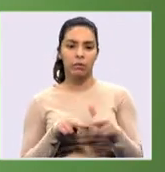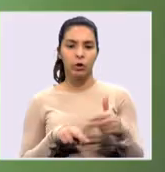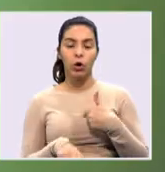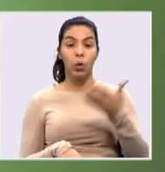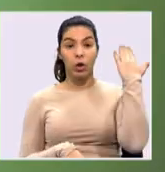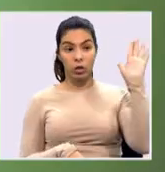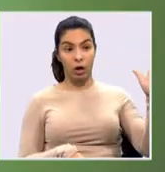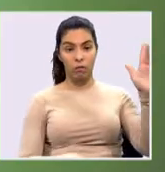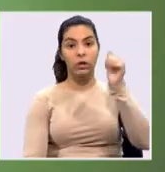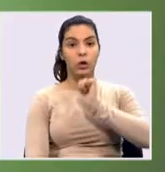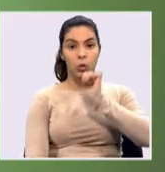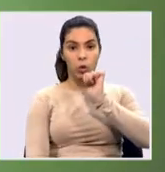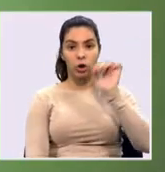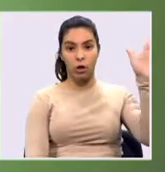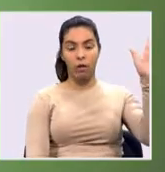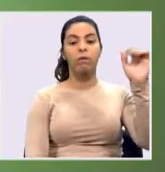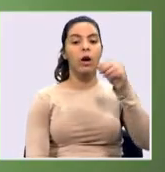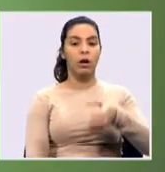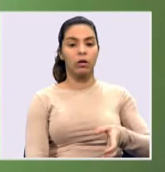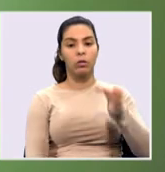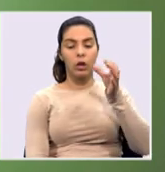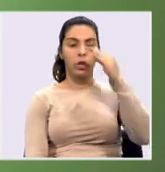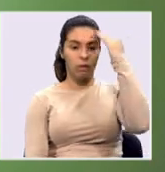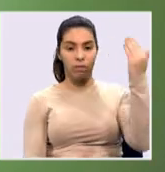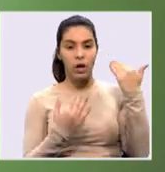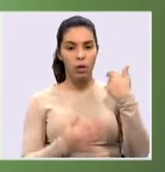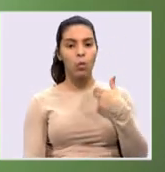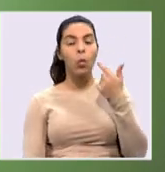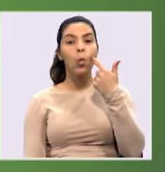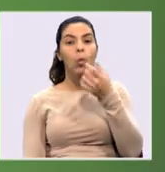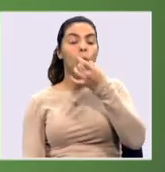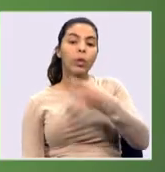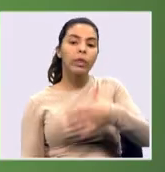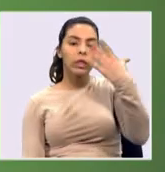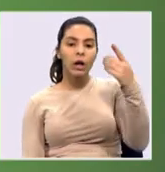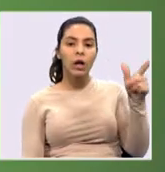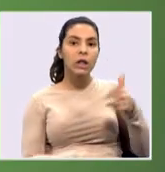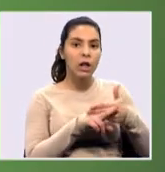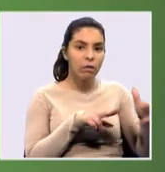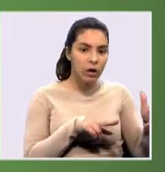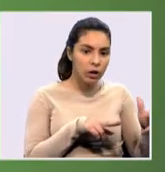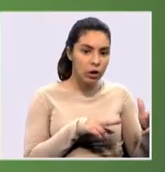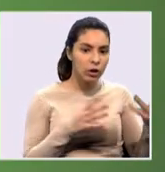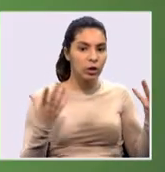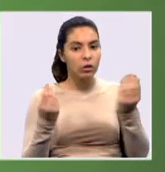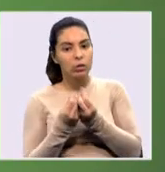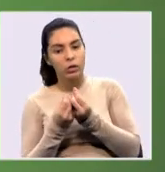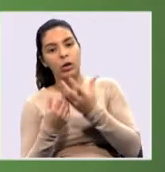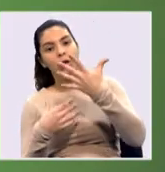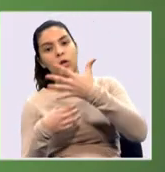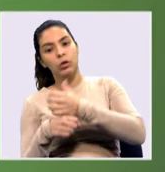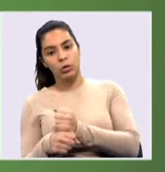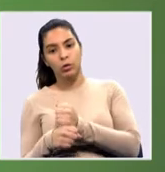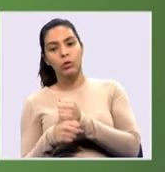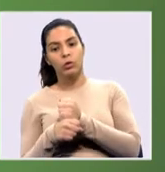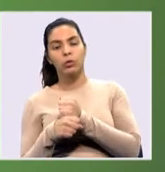cerveja. Eu estive nos Açores no verão. Quando lá estive, eles disseram, um dia experimenta misturar cerveja